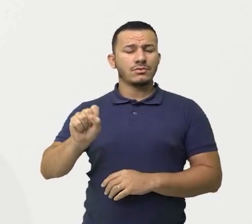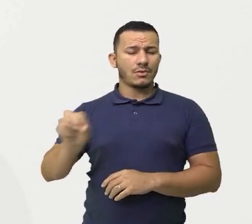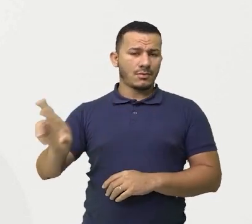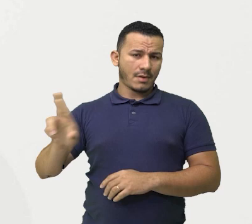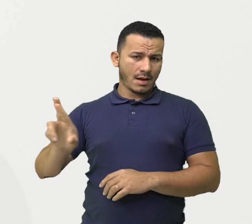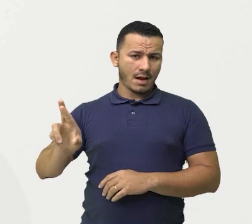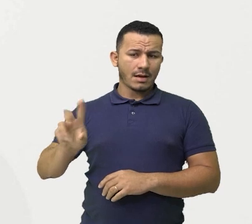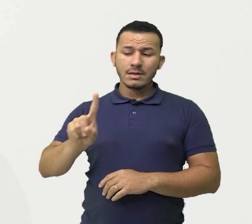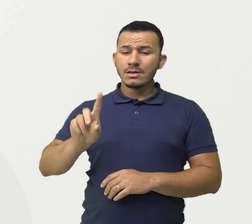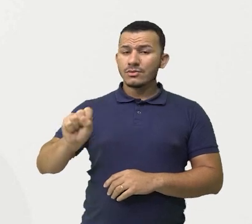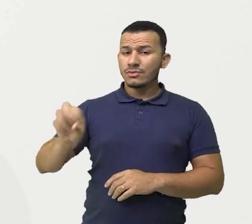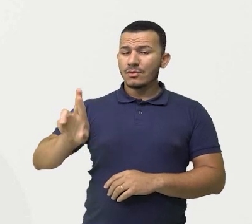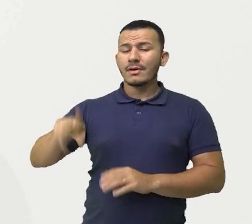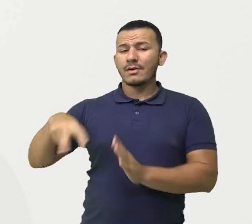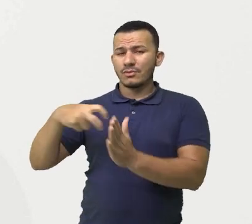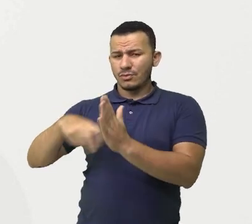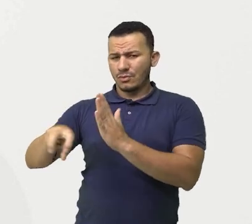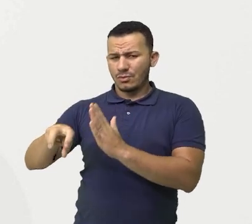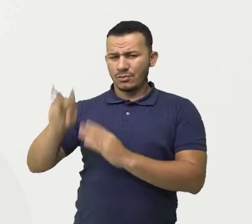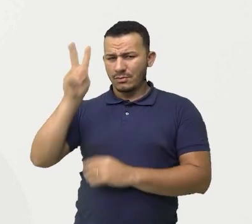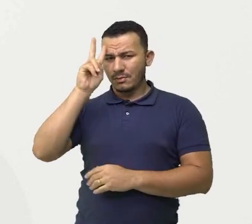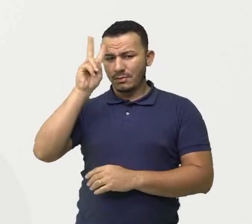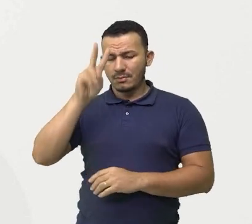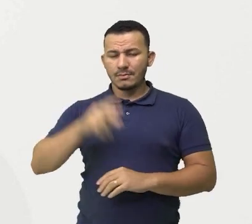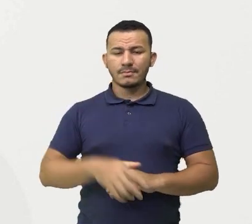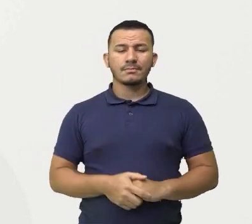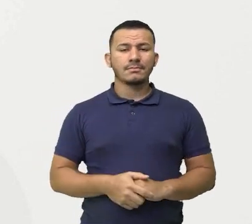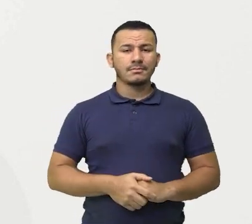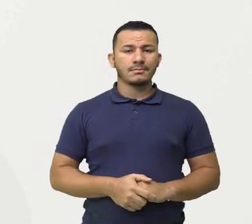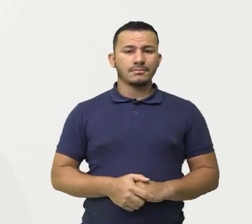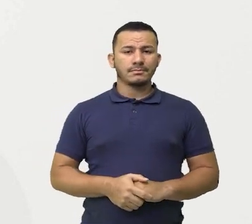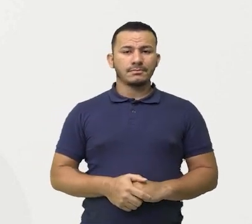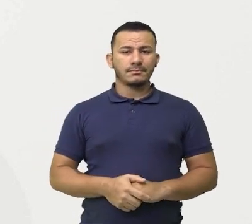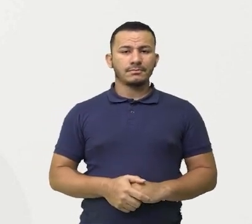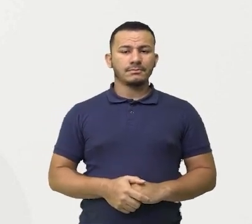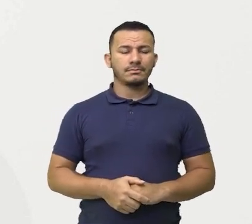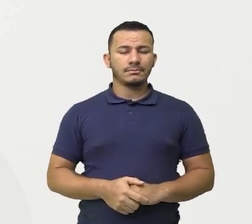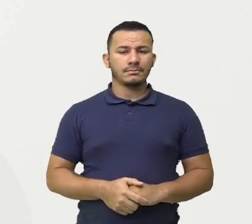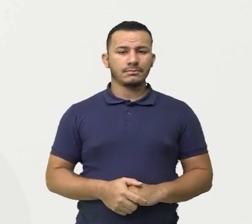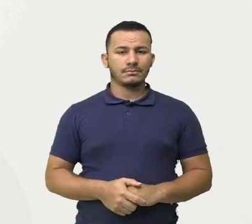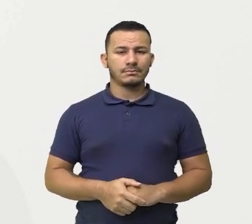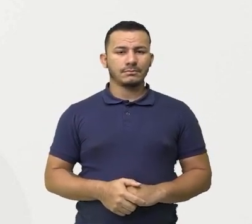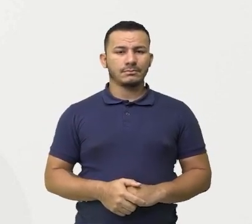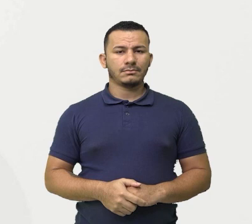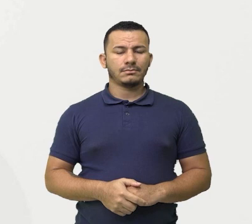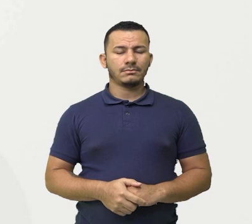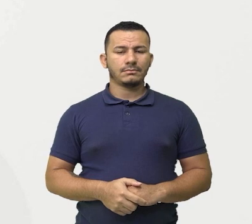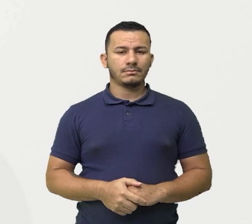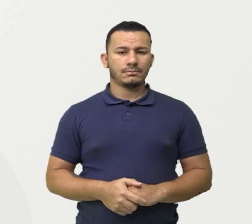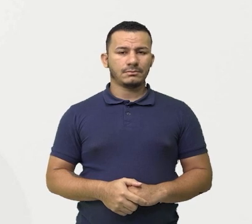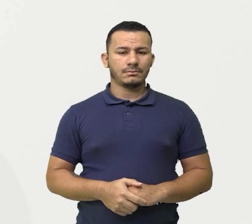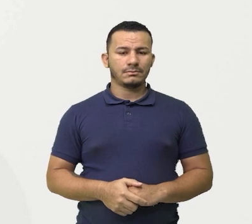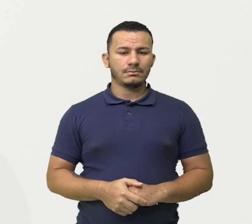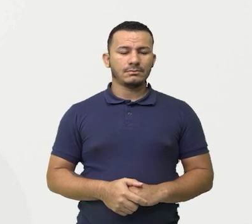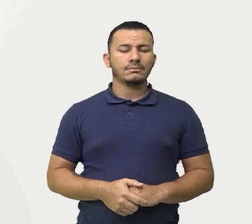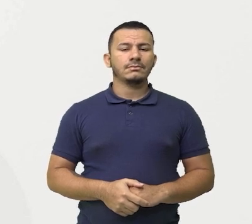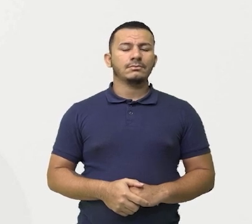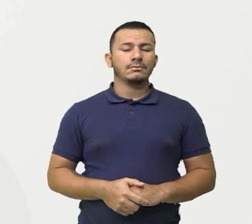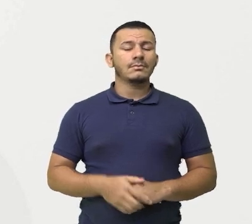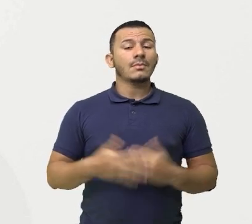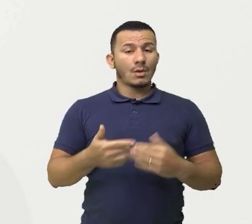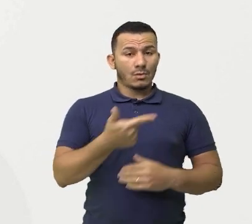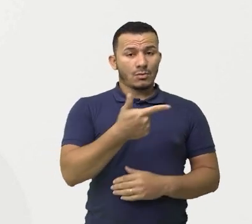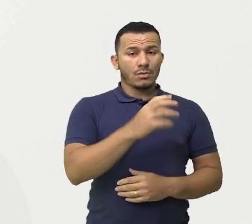18, que foi o valor do desconto. Pegamos o valor total e subtraímos o valor